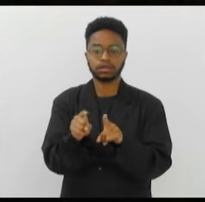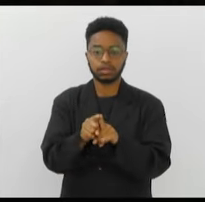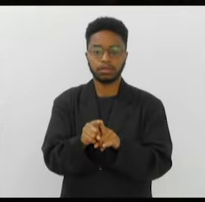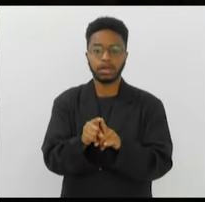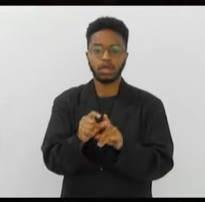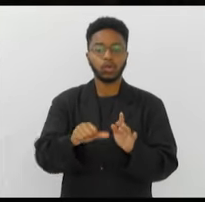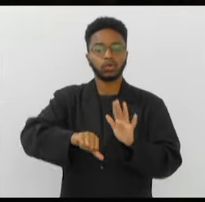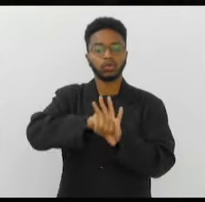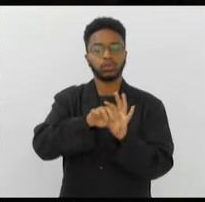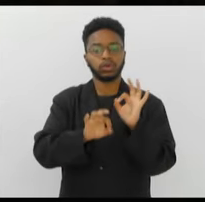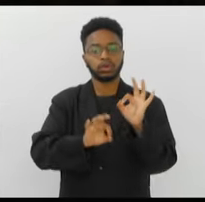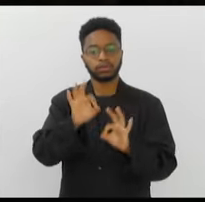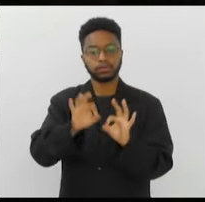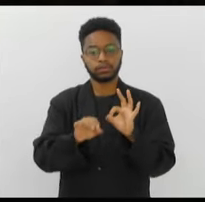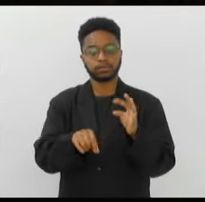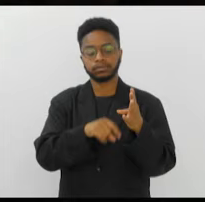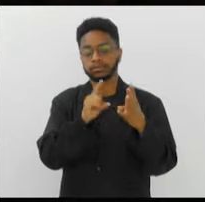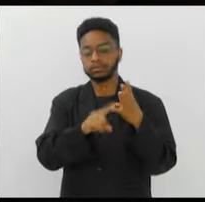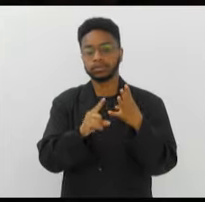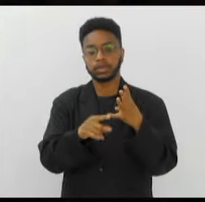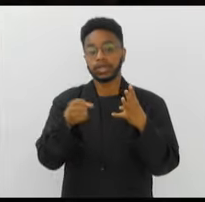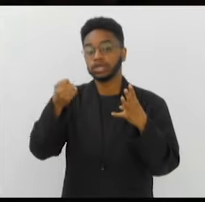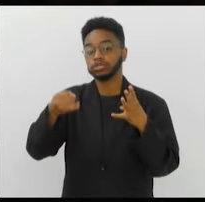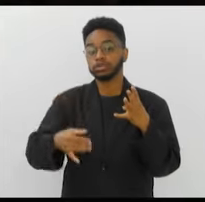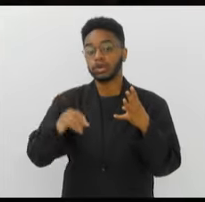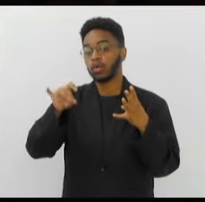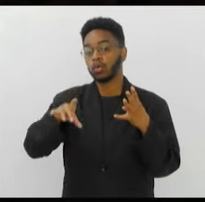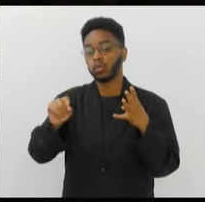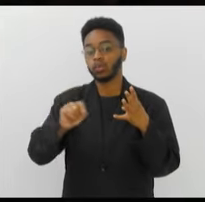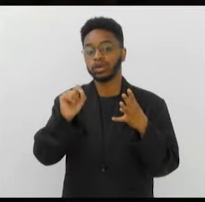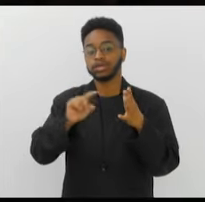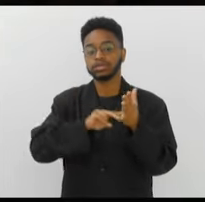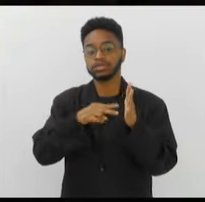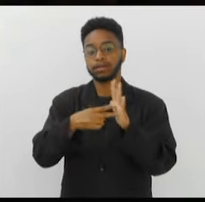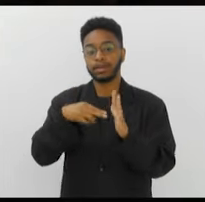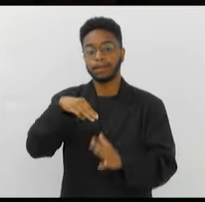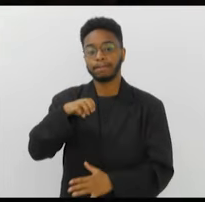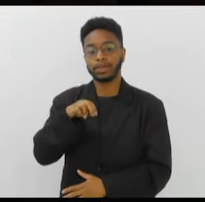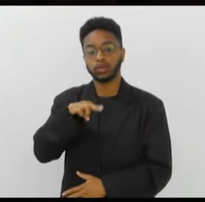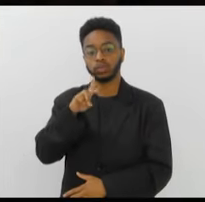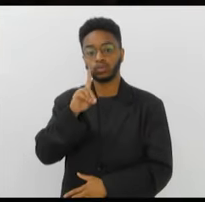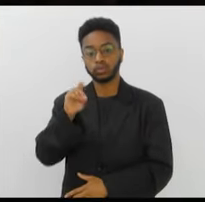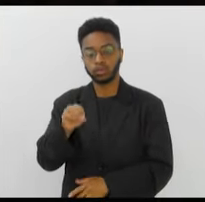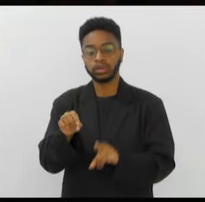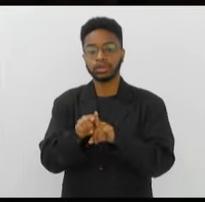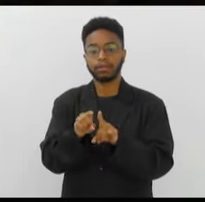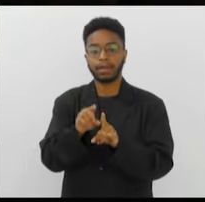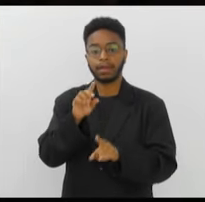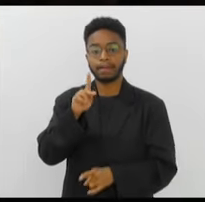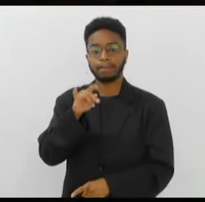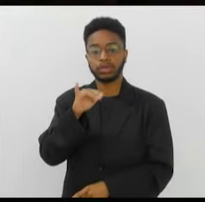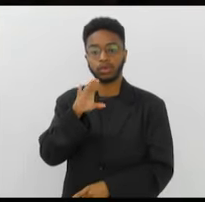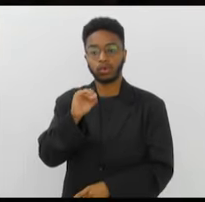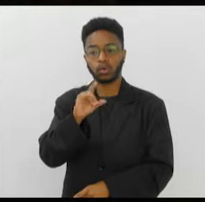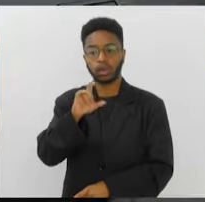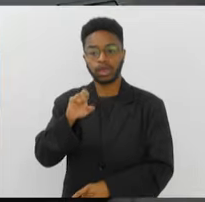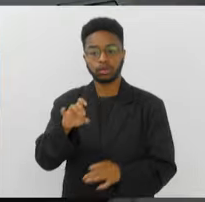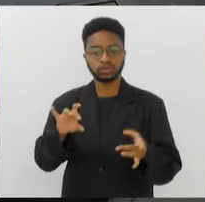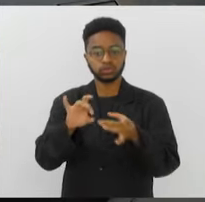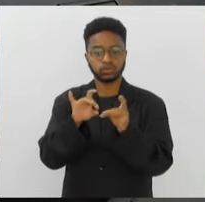crime organizado, e explicar, por fim, o que significa menudo e picolé na sua equipe. Muito obrigado, presidente.